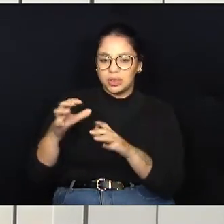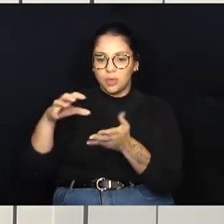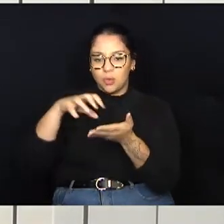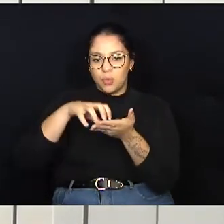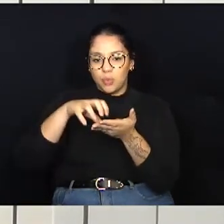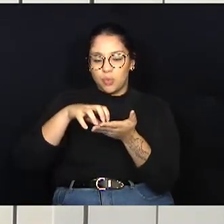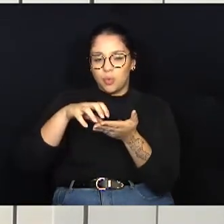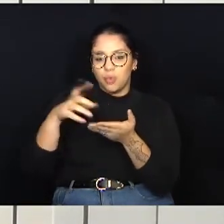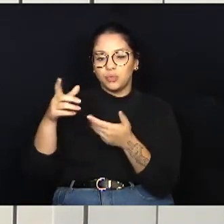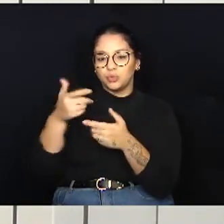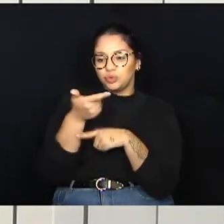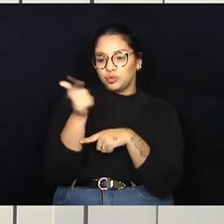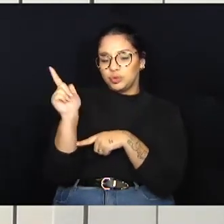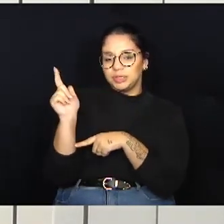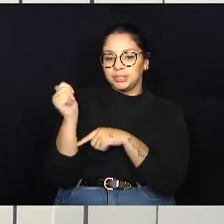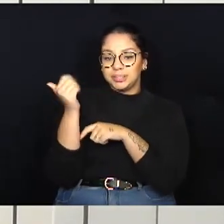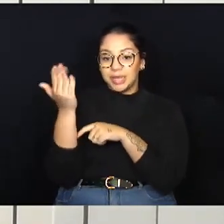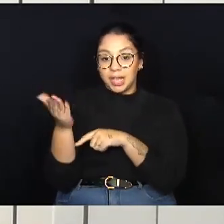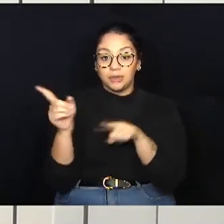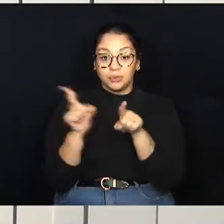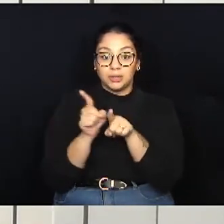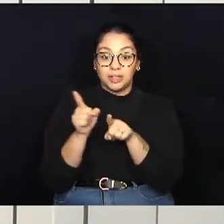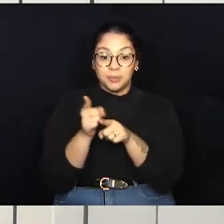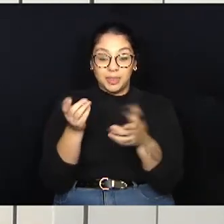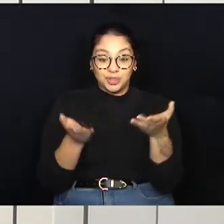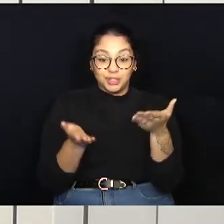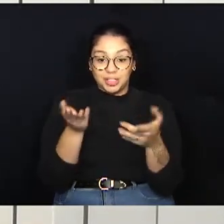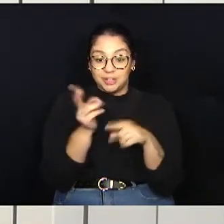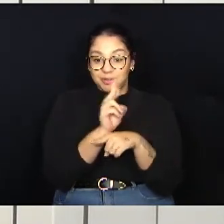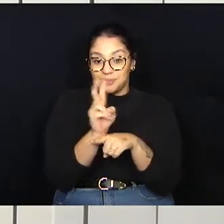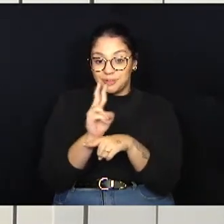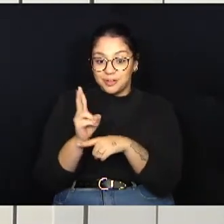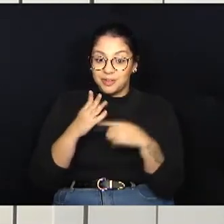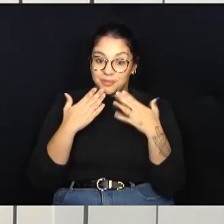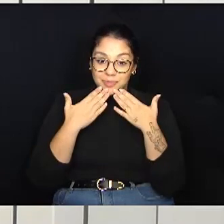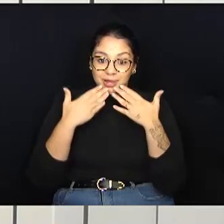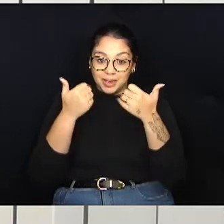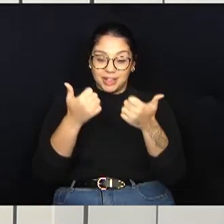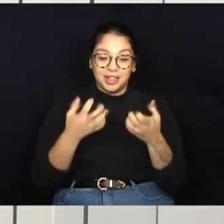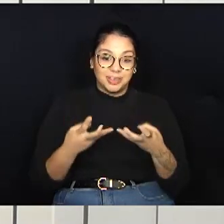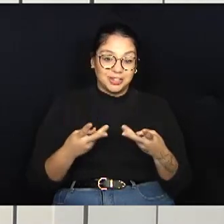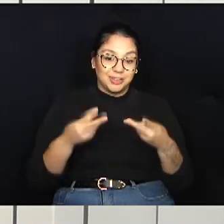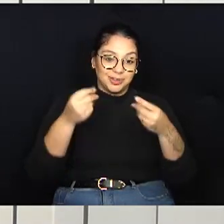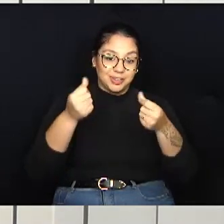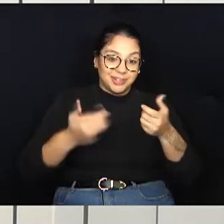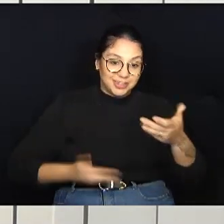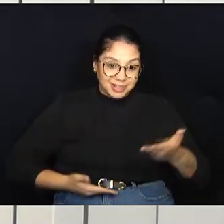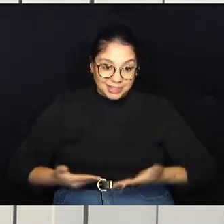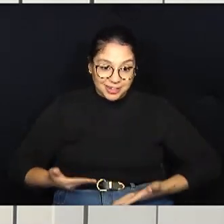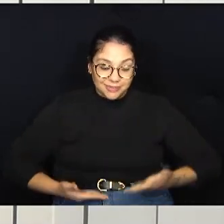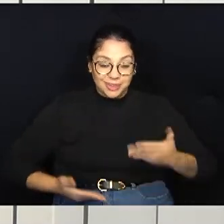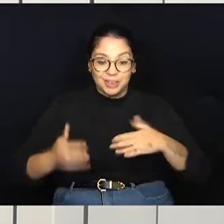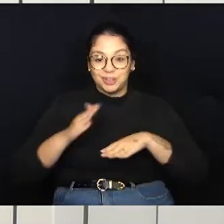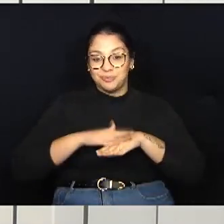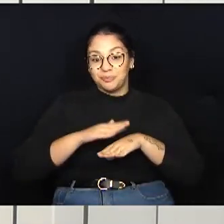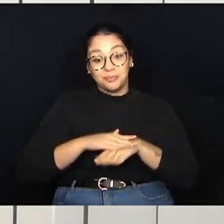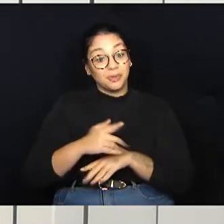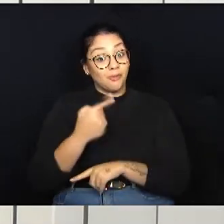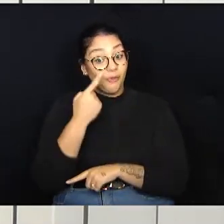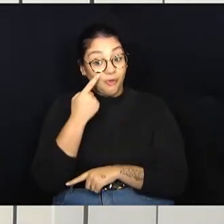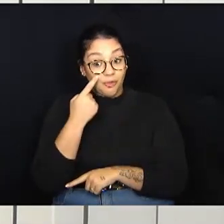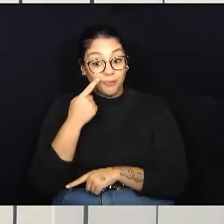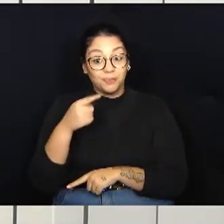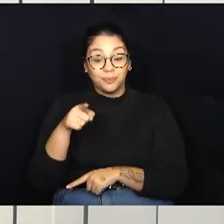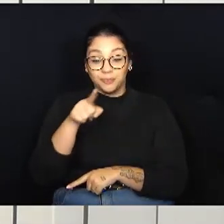externo, colaboração técnica no equilíbrio fiscal, melhoria da qualidade dos serviços prestados. E você está indo